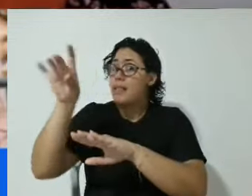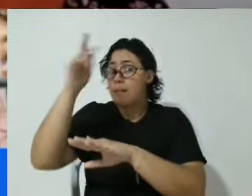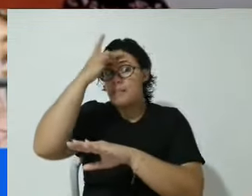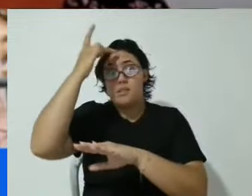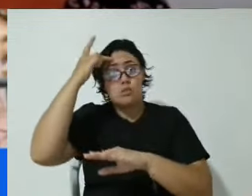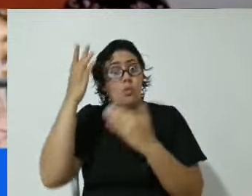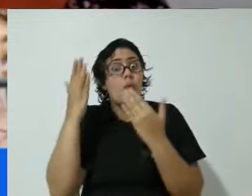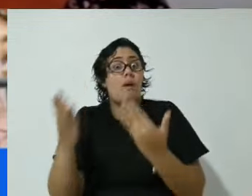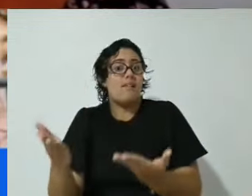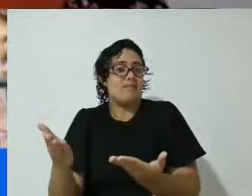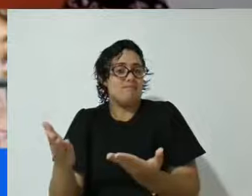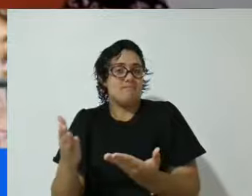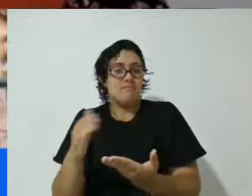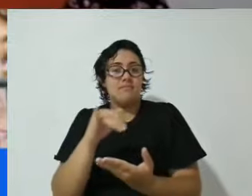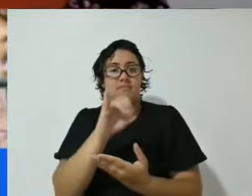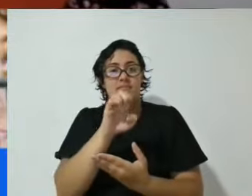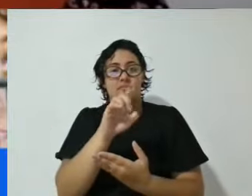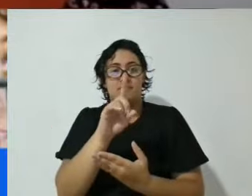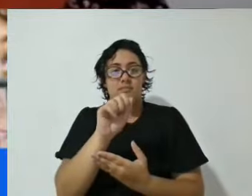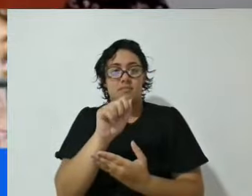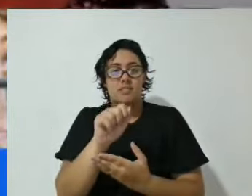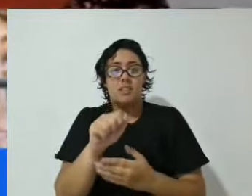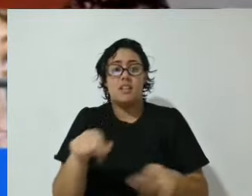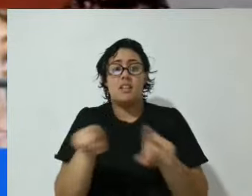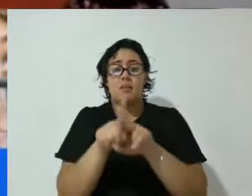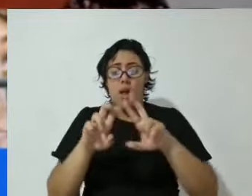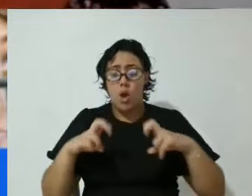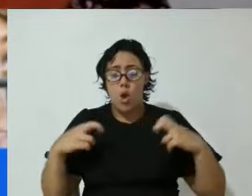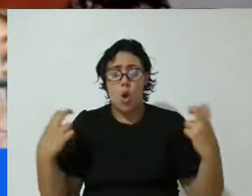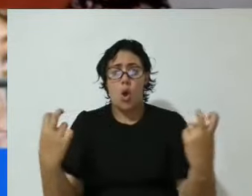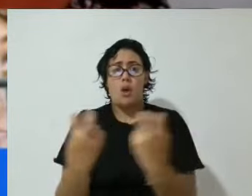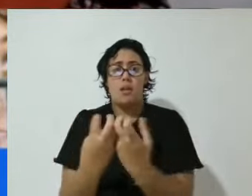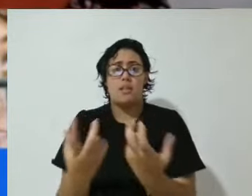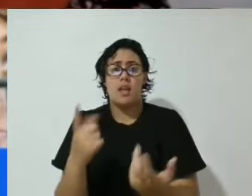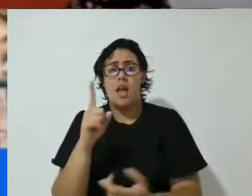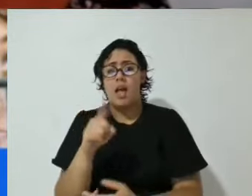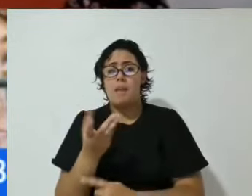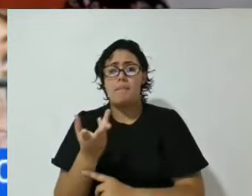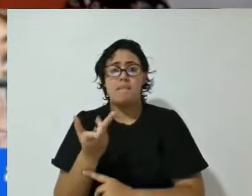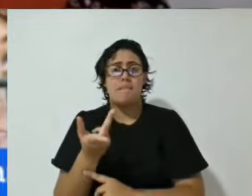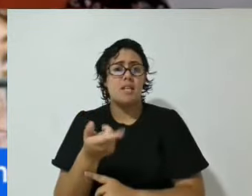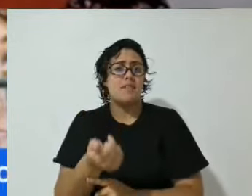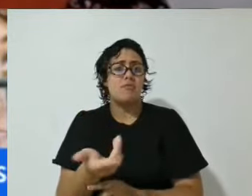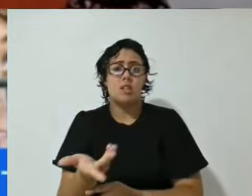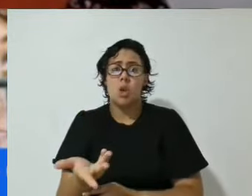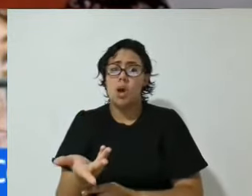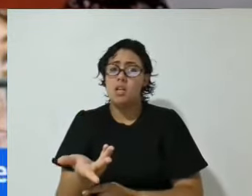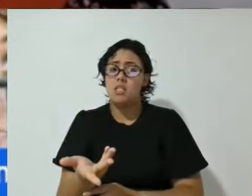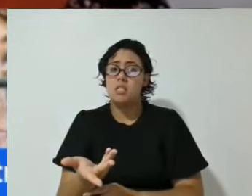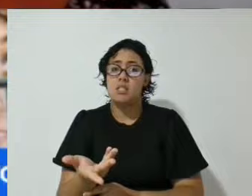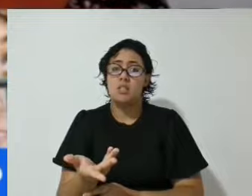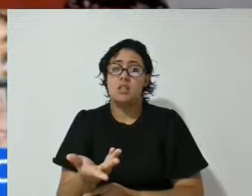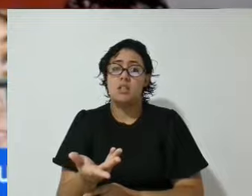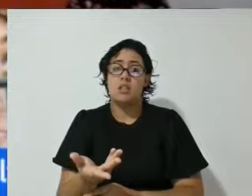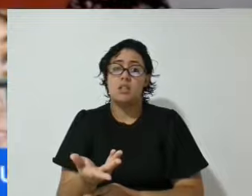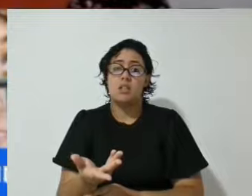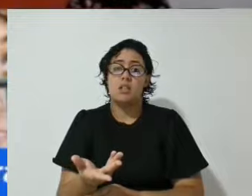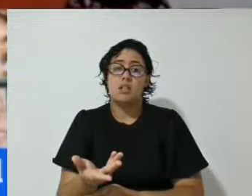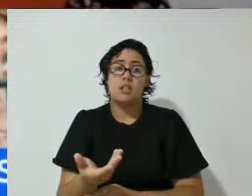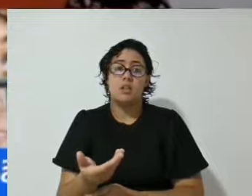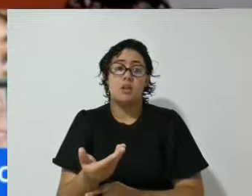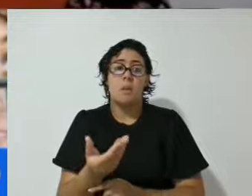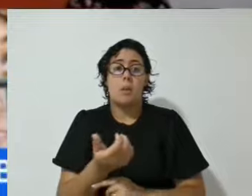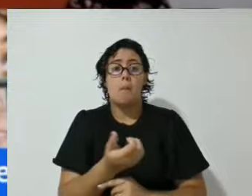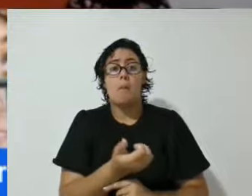exemplo. As rosas eram outro exemplo. Iraci, maravilhosa, minha rainha. Gente, quantos talentos que